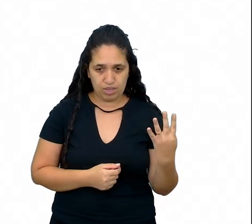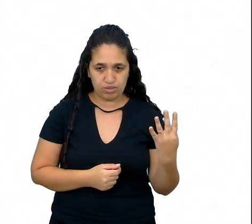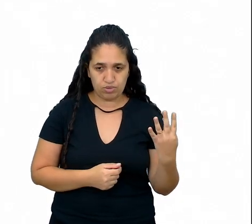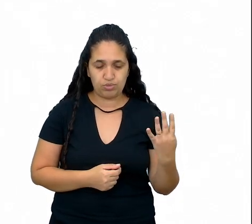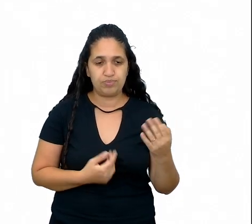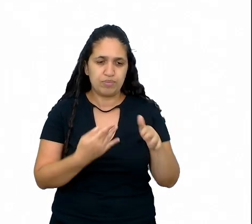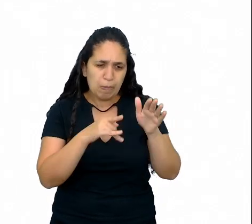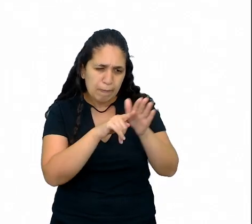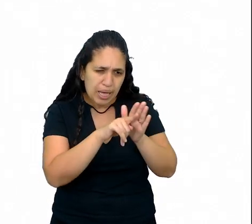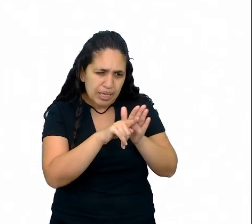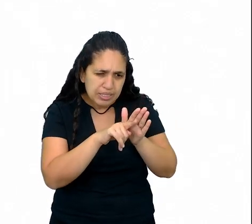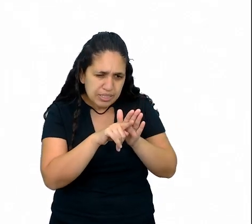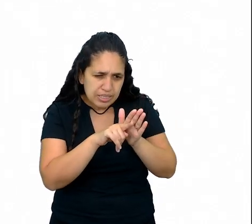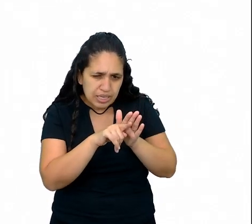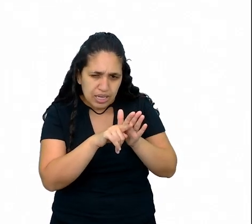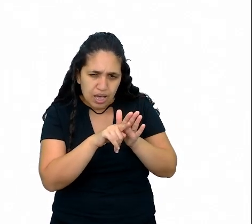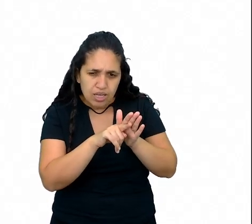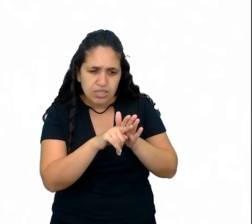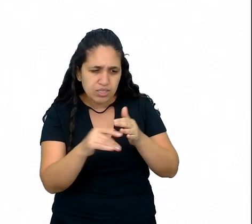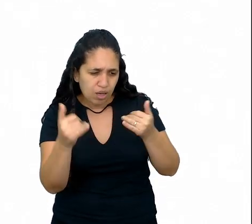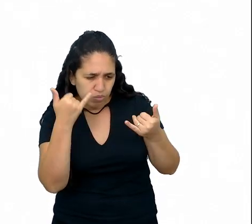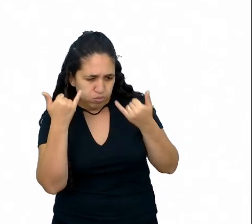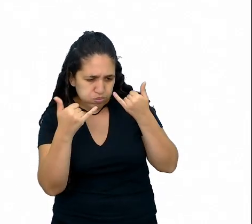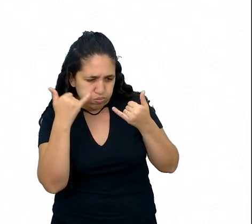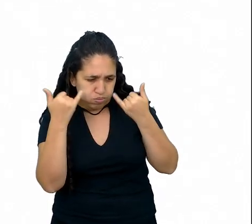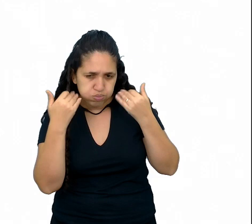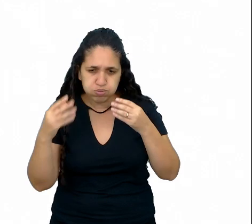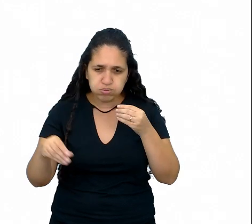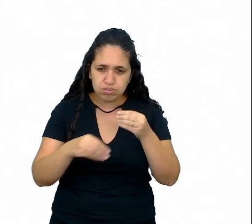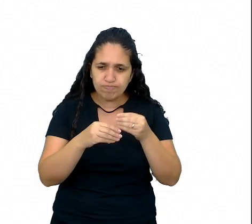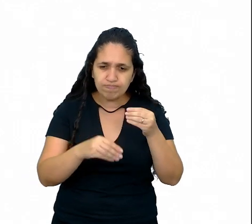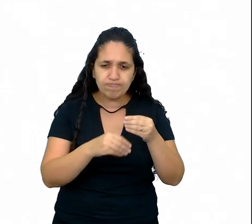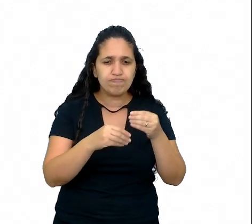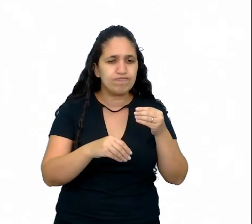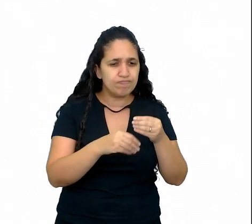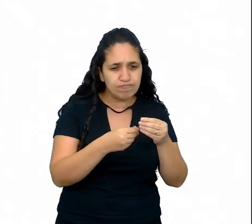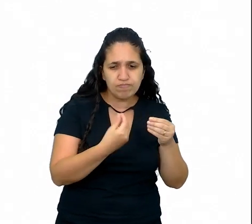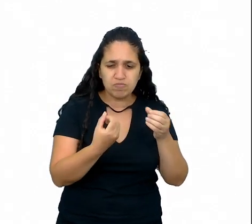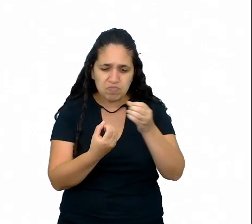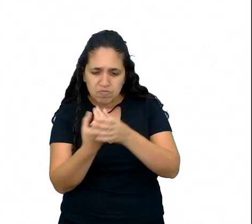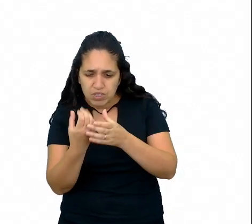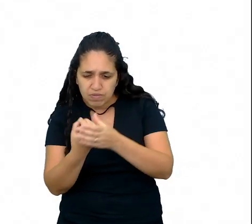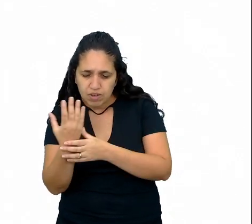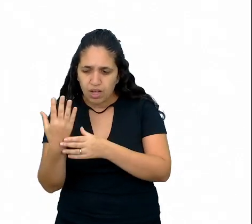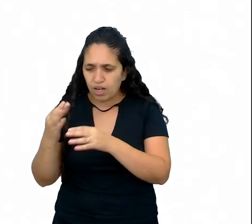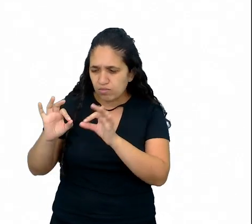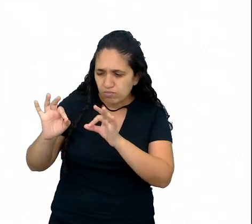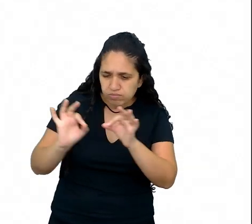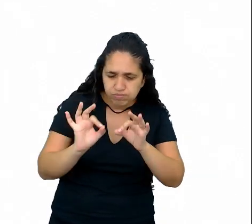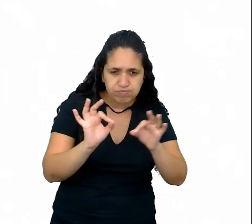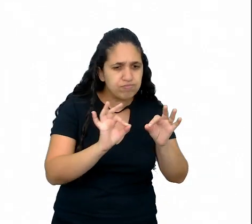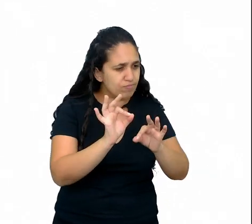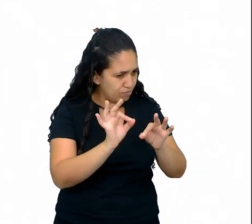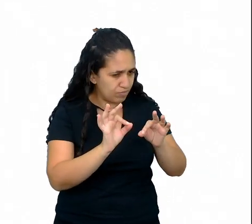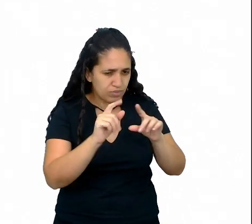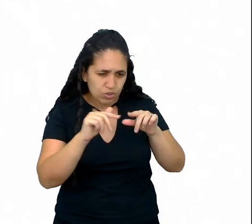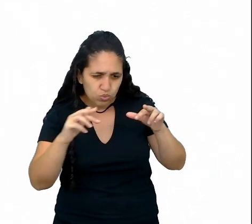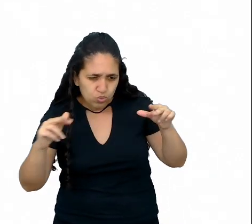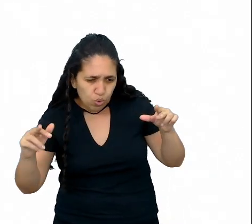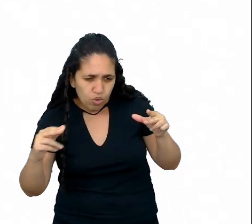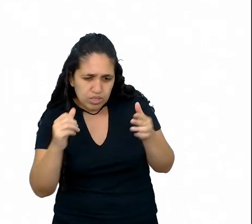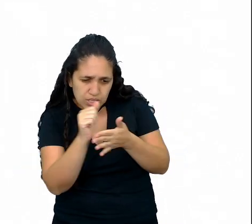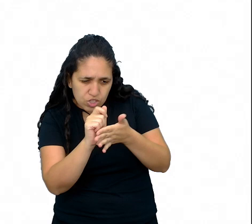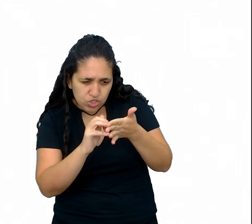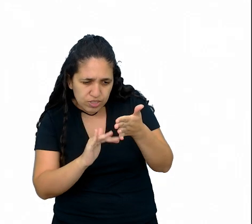pesquisa, procurar informações adicionais para desenvolver o protótipo, modelo de formas, né, pequenas lições sobre